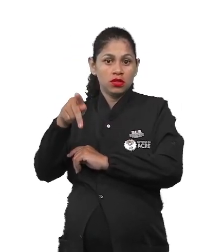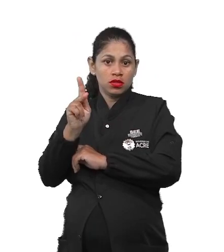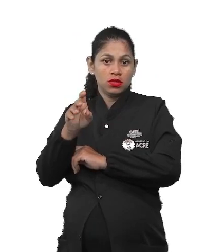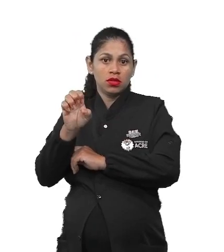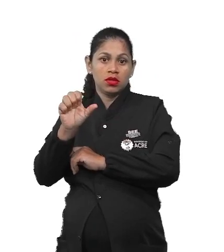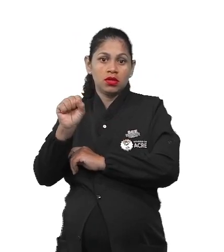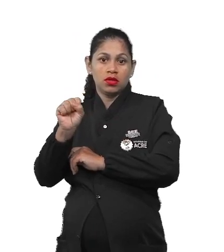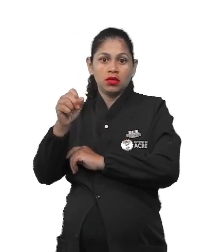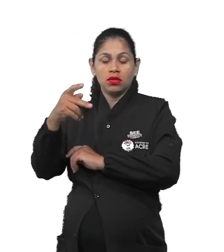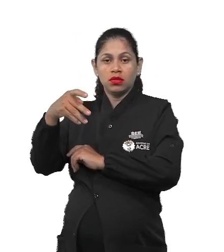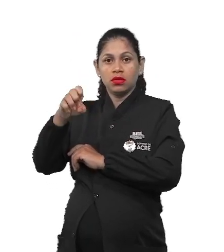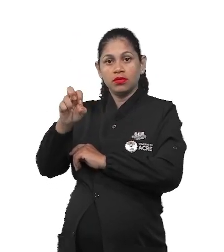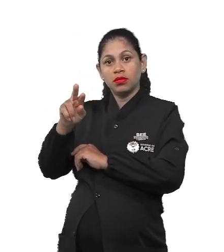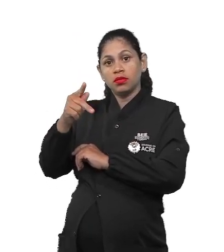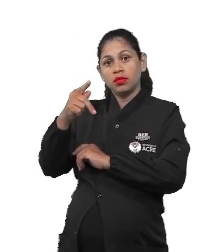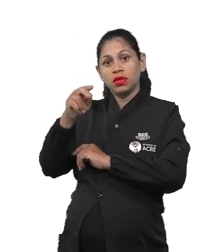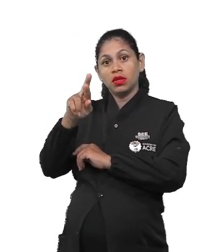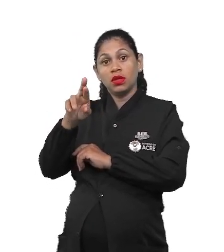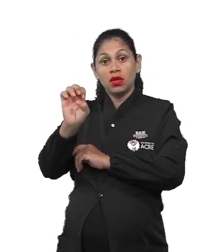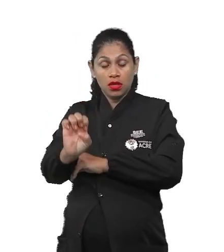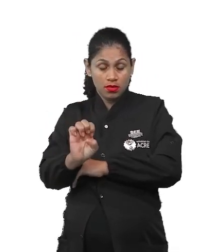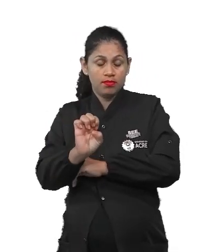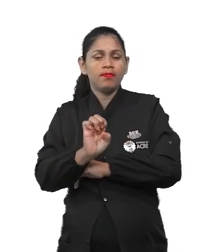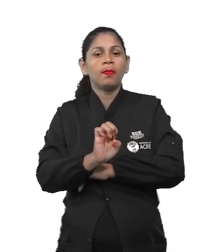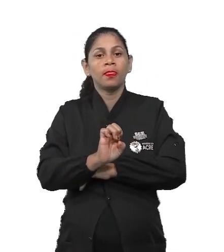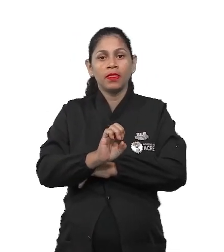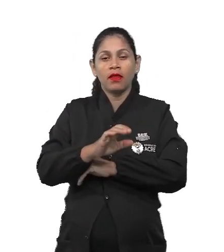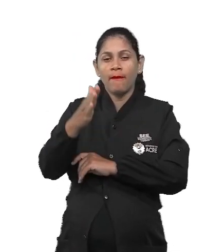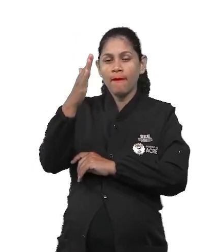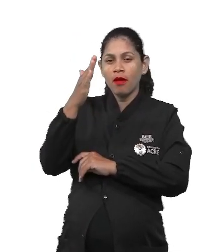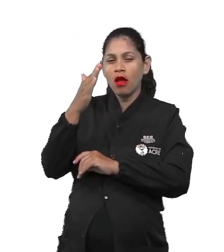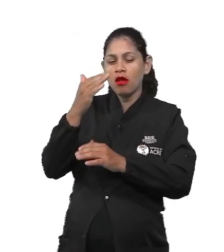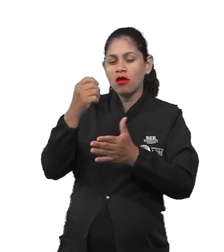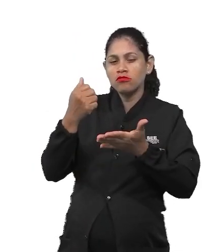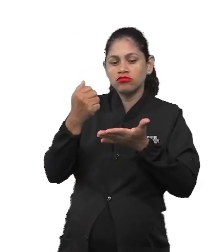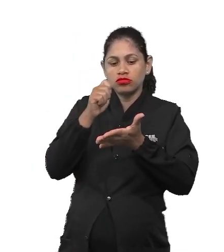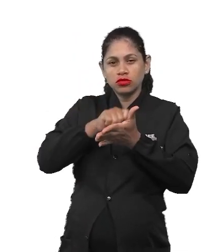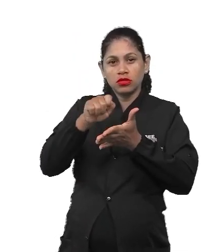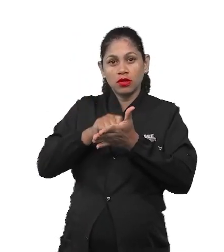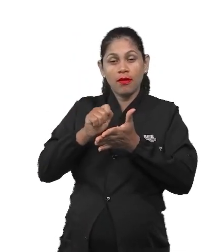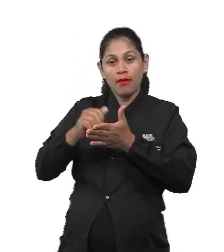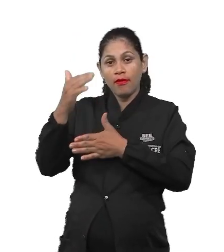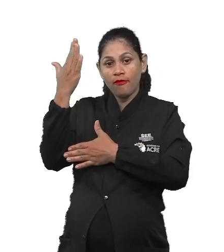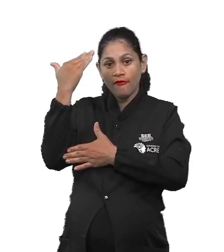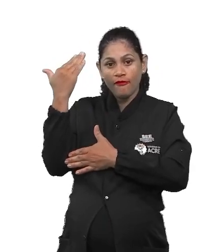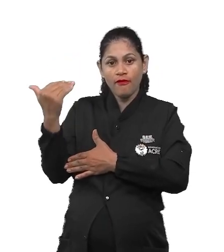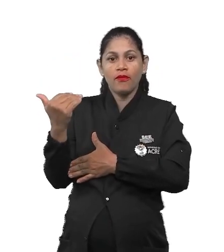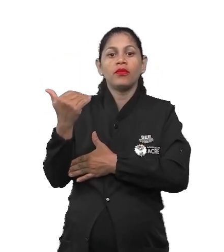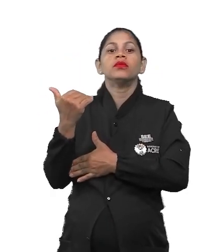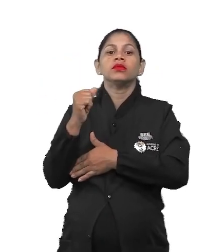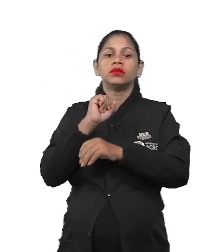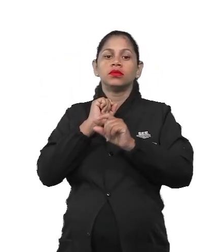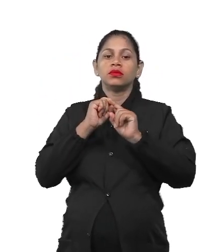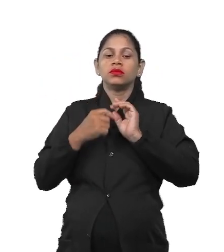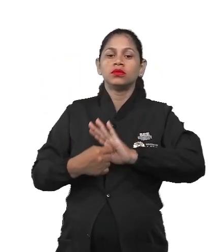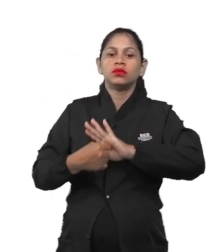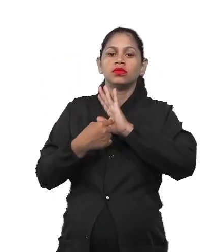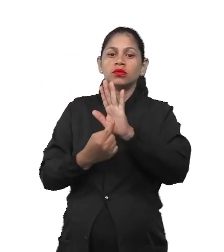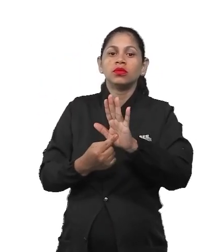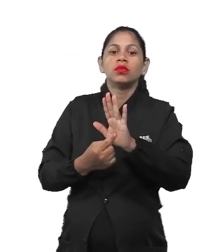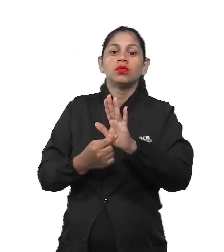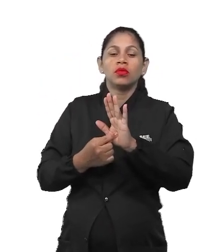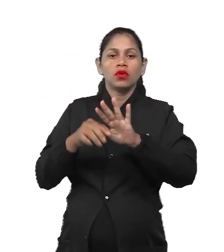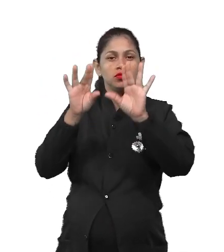suas obras mais famosas. A primeira, The Merchant of Venice, no caso, O Mercador de Veneza.